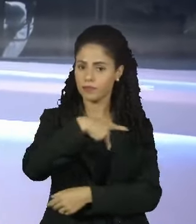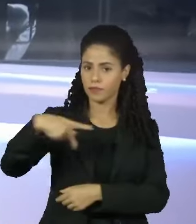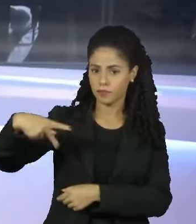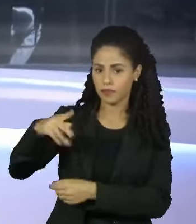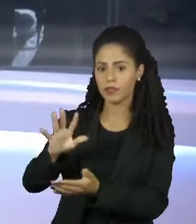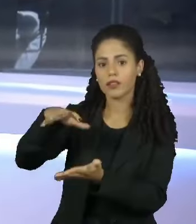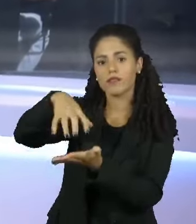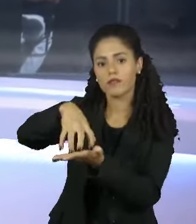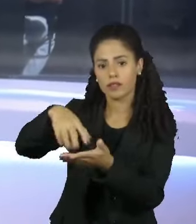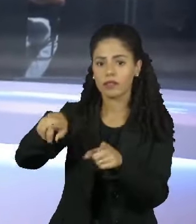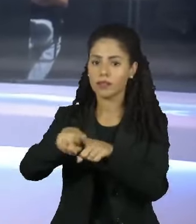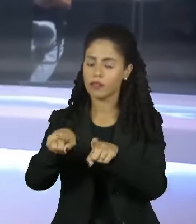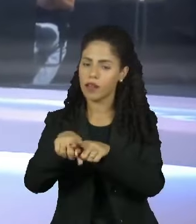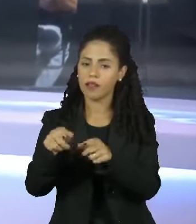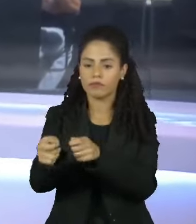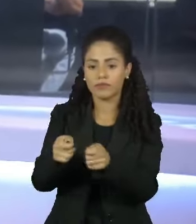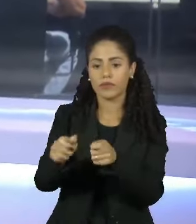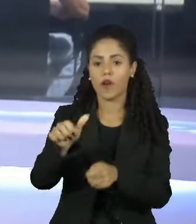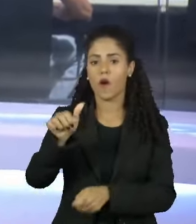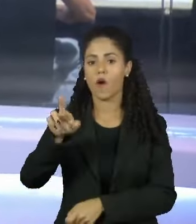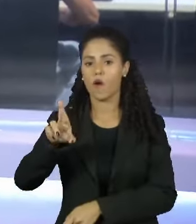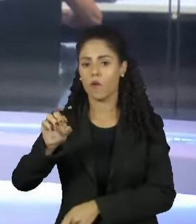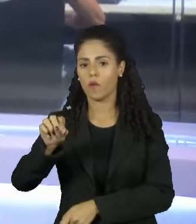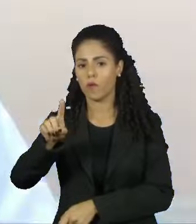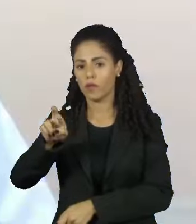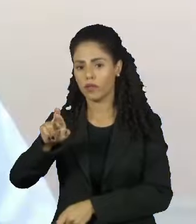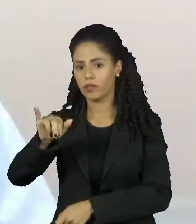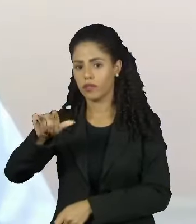Associação Brasileira de Alzheimer, Rodrigo Schulz.